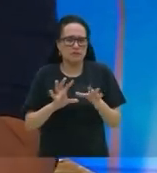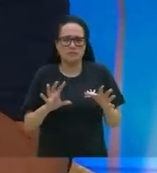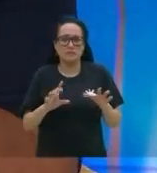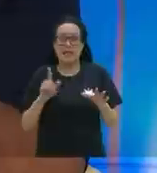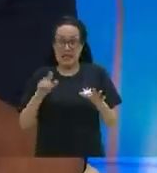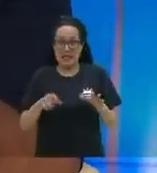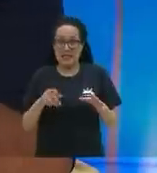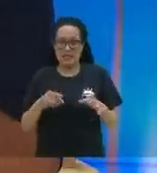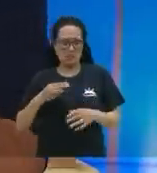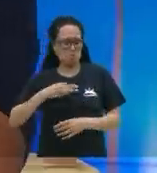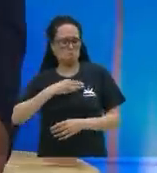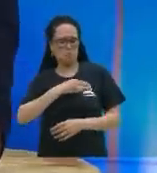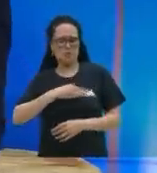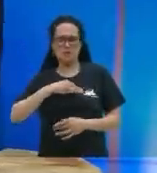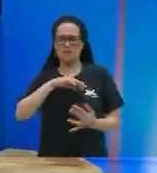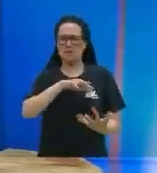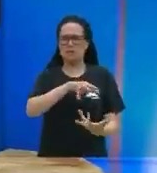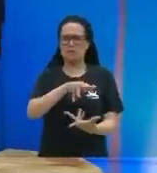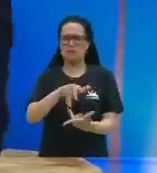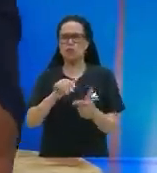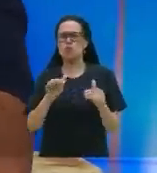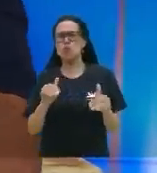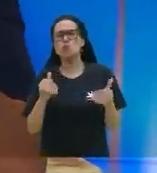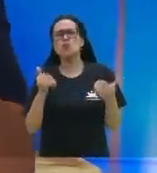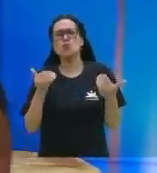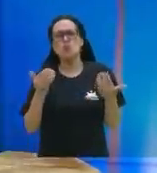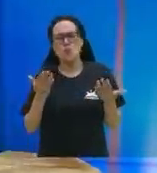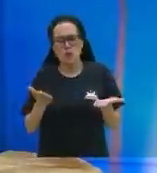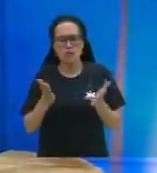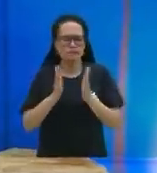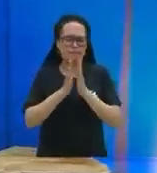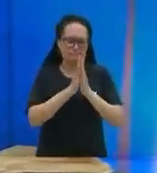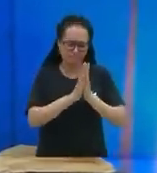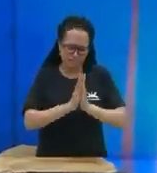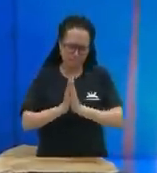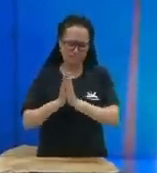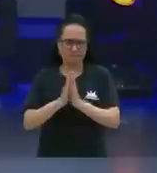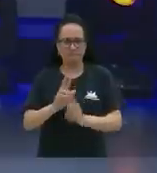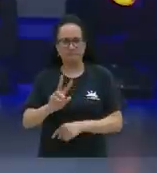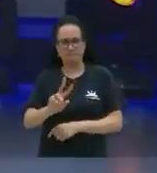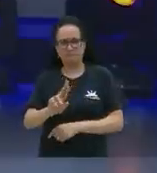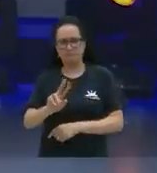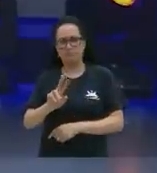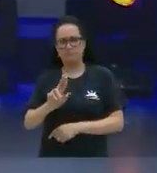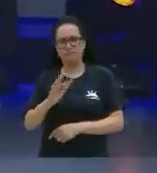mundial. Mas qual que era a oração do padre Rufus?